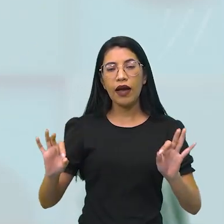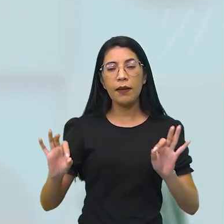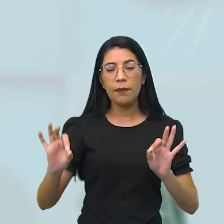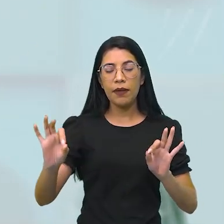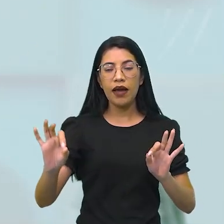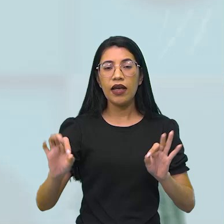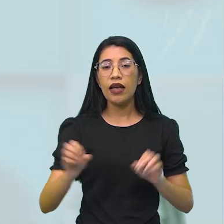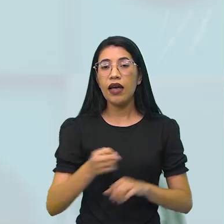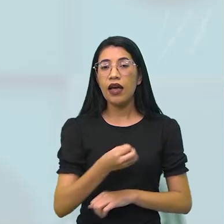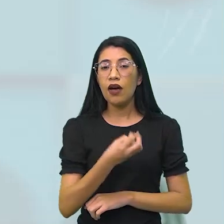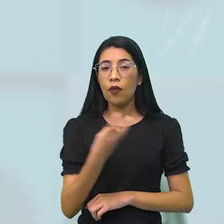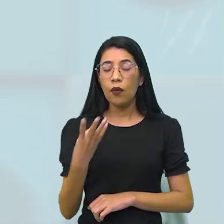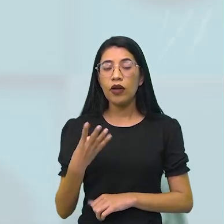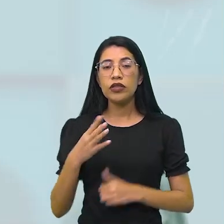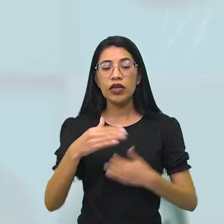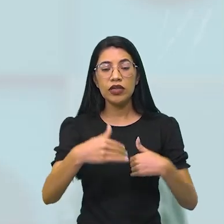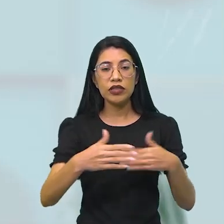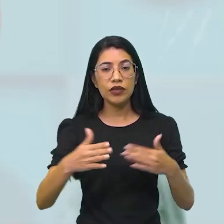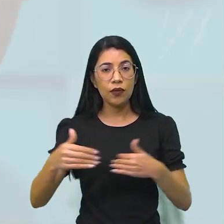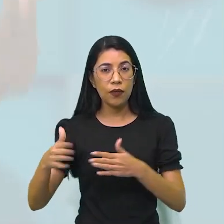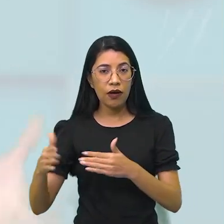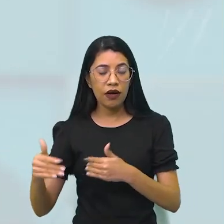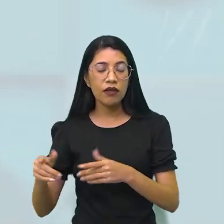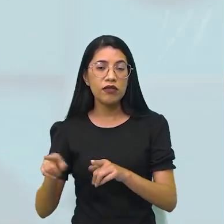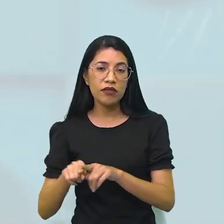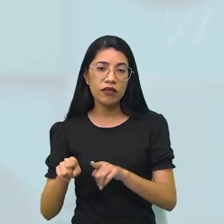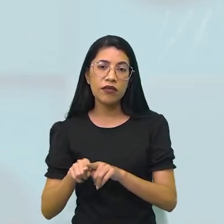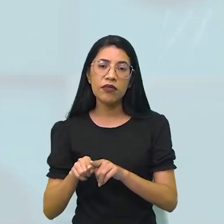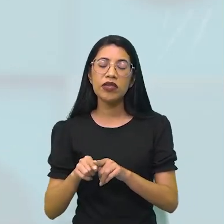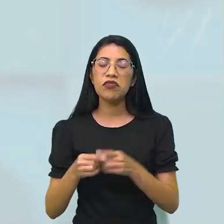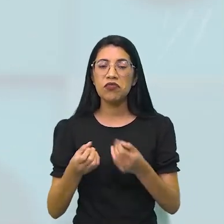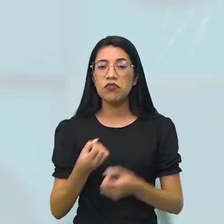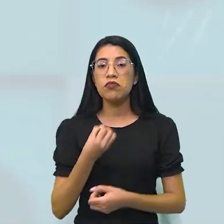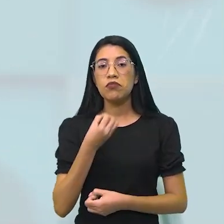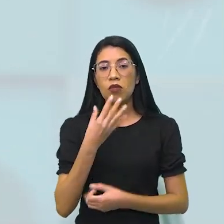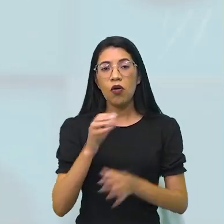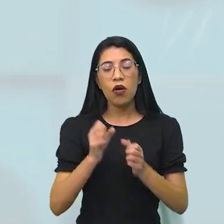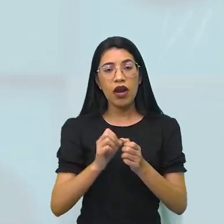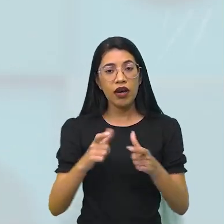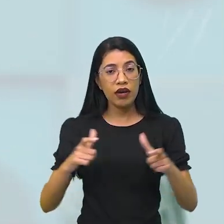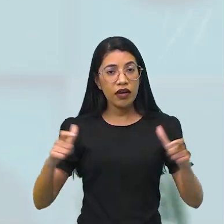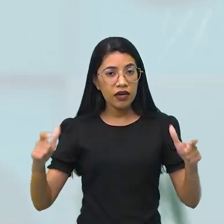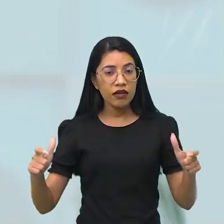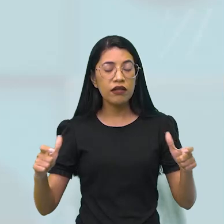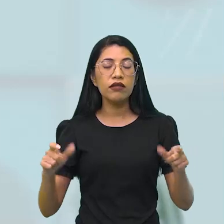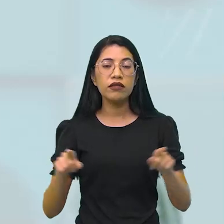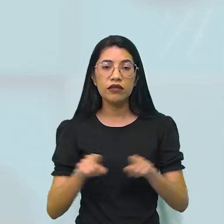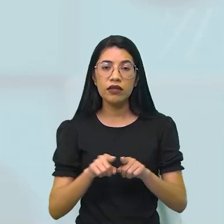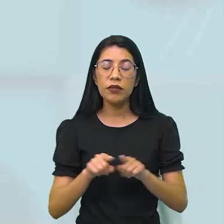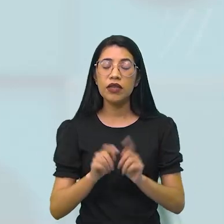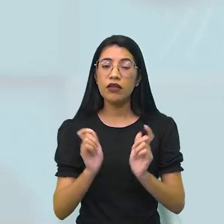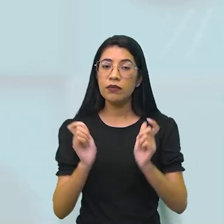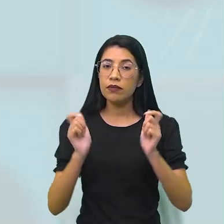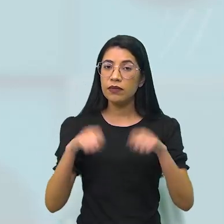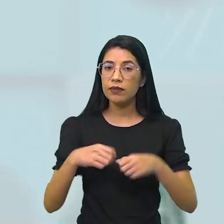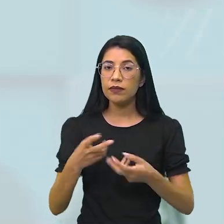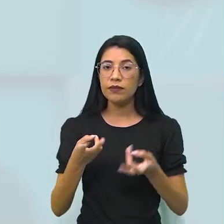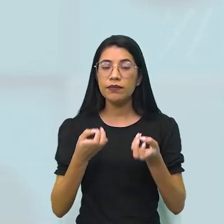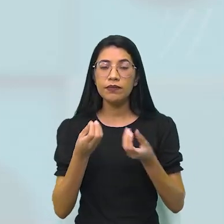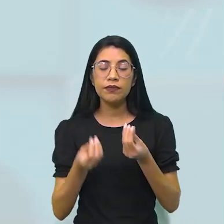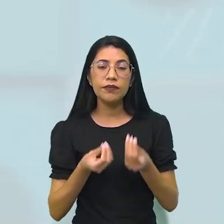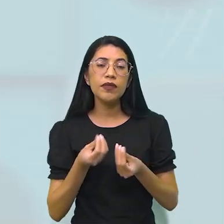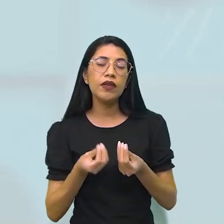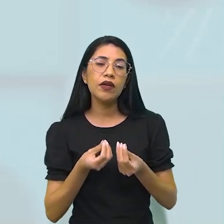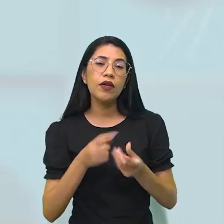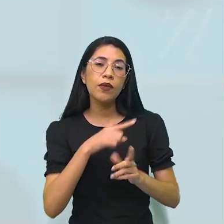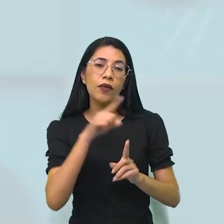quartos? 4 quartos, então realmente é um apartamento bem confortável, grande, né? Então conseguem perceber que o objetivo ali